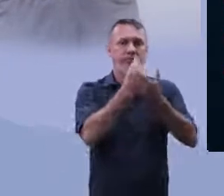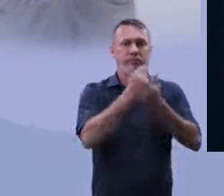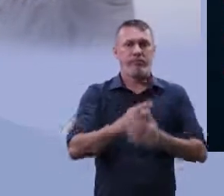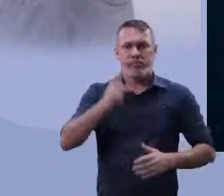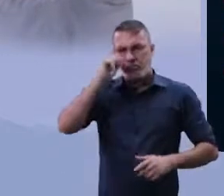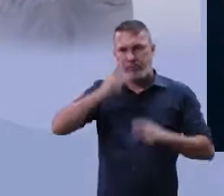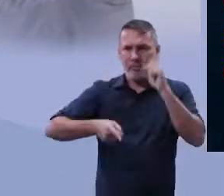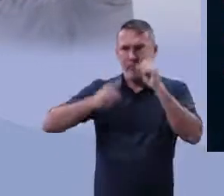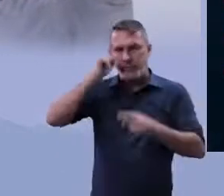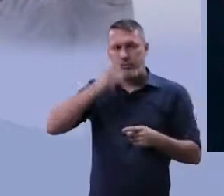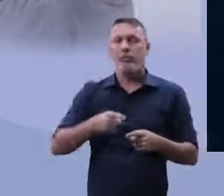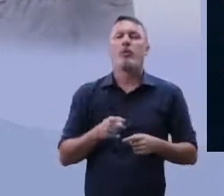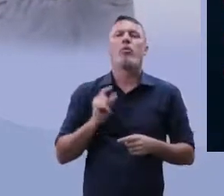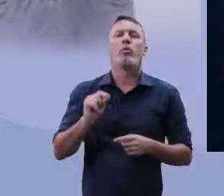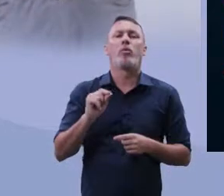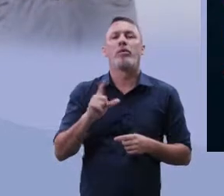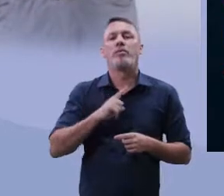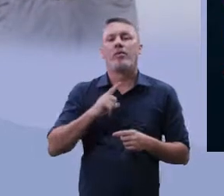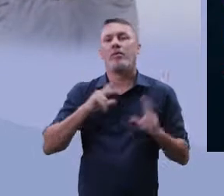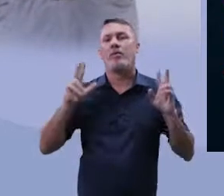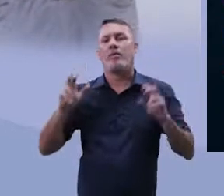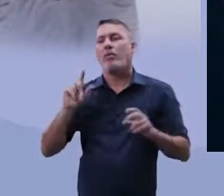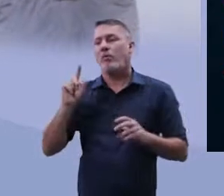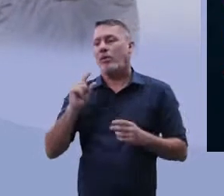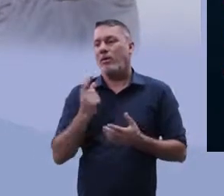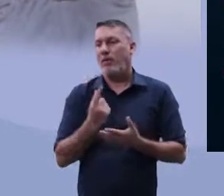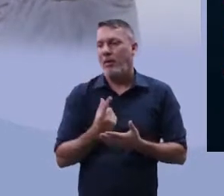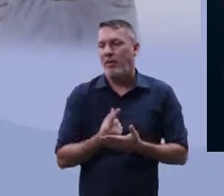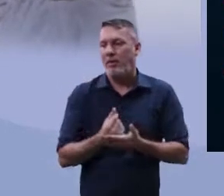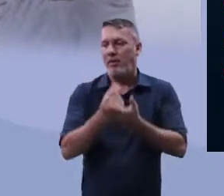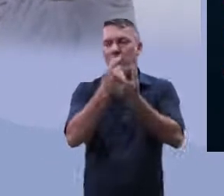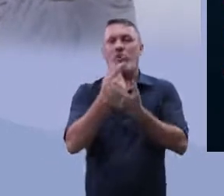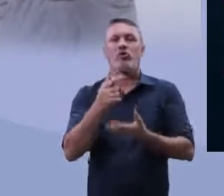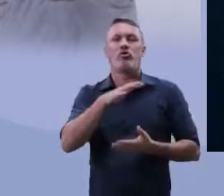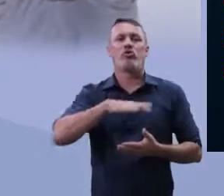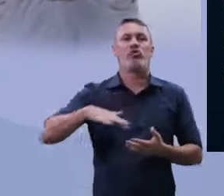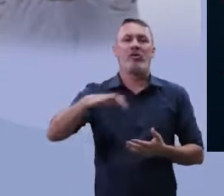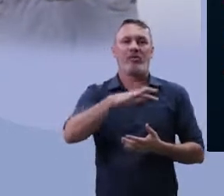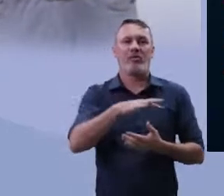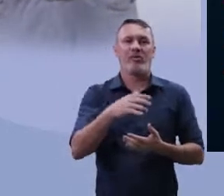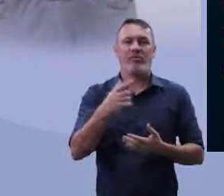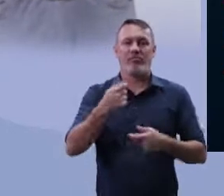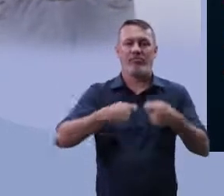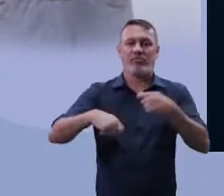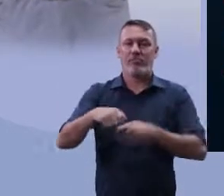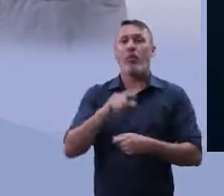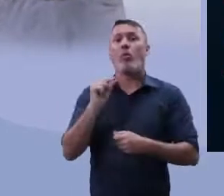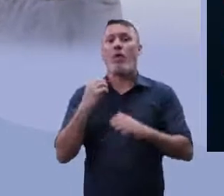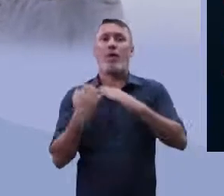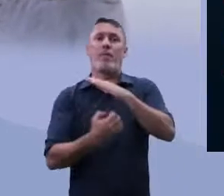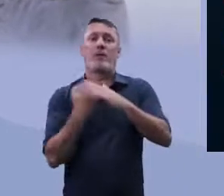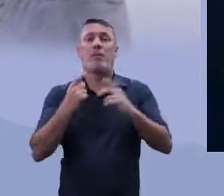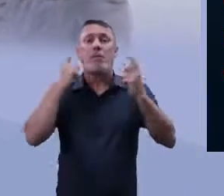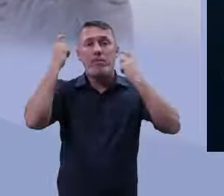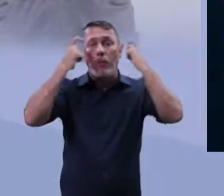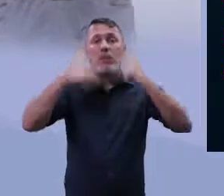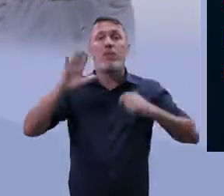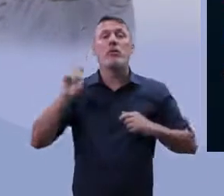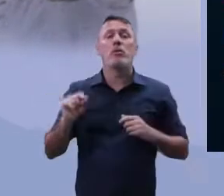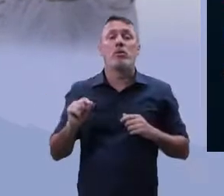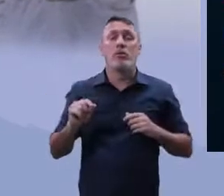monopolista, aí é quando a gente está falando, né, vamos dizer assim, do chamado capitalismo financeiro. As empresas,